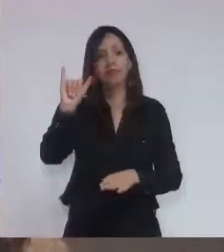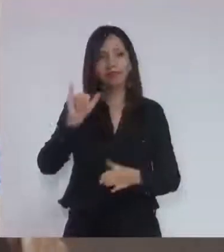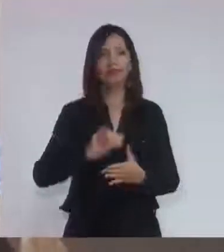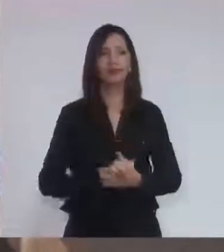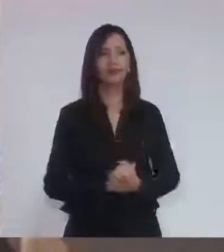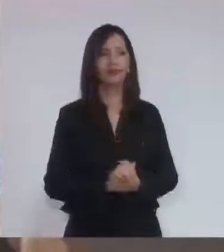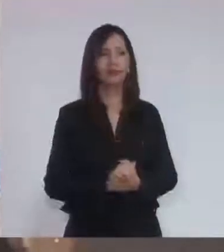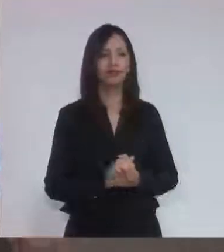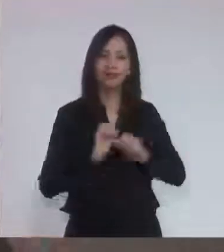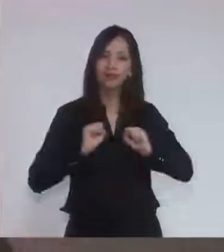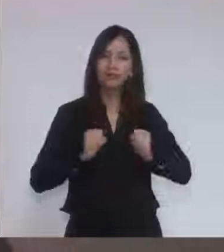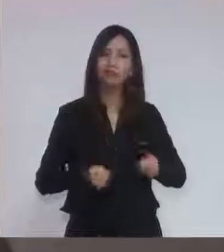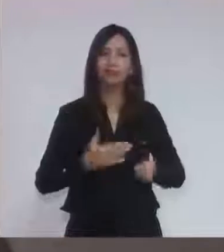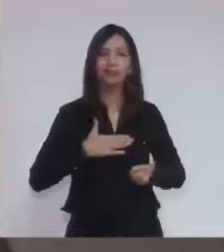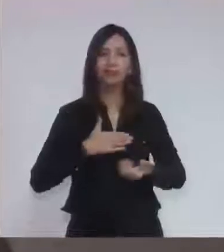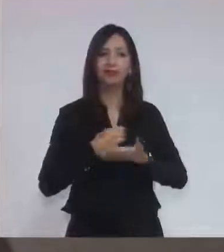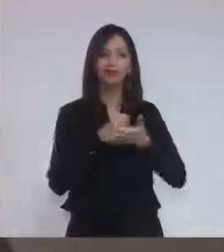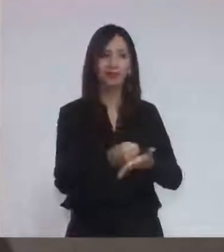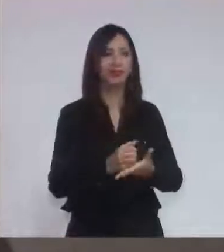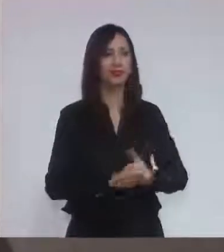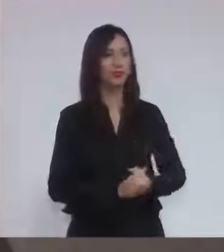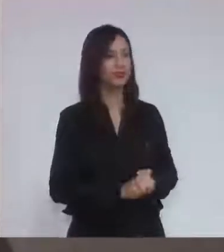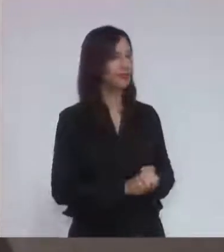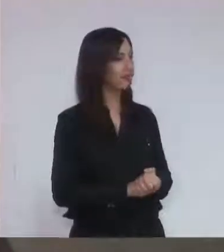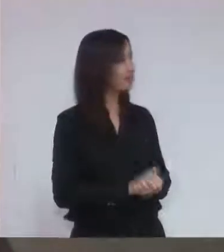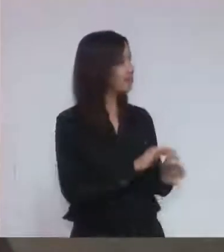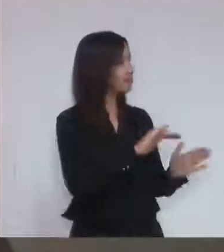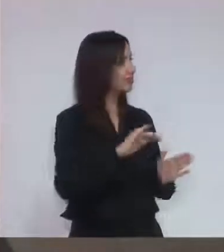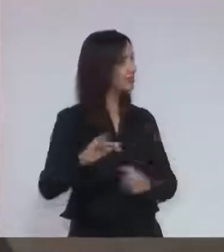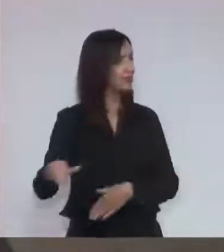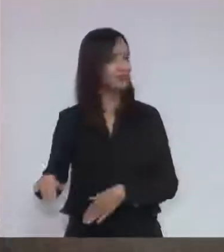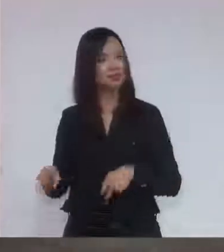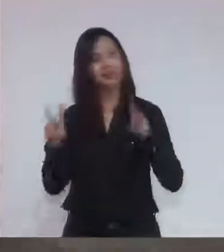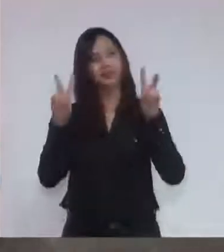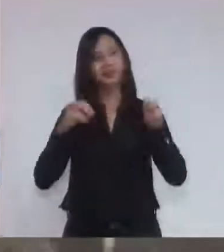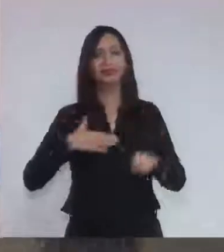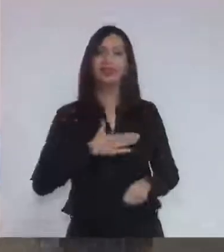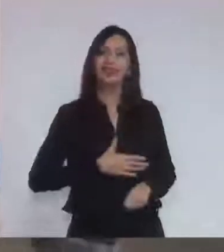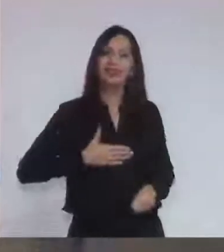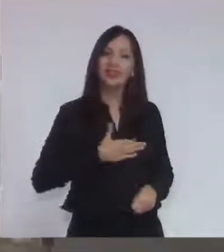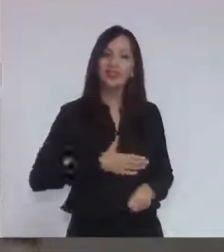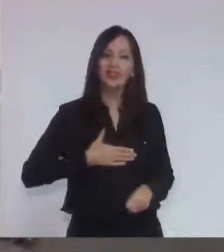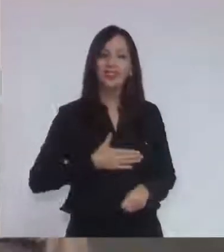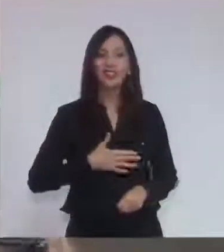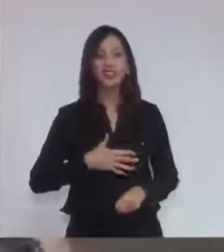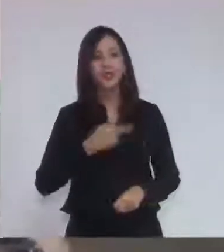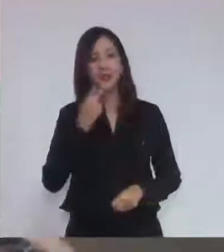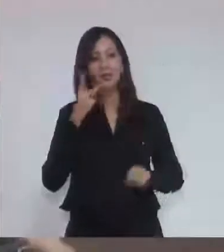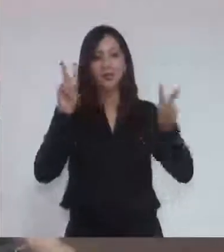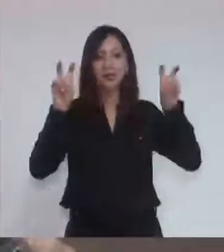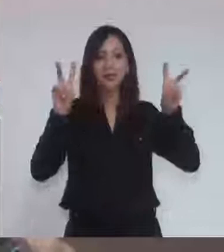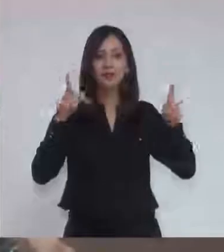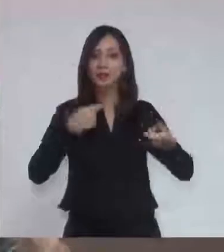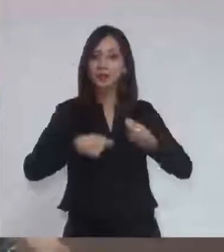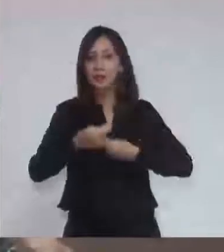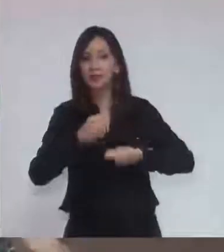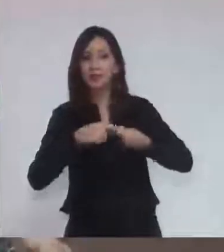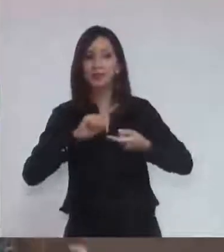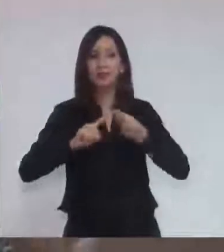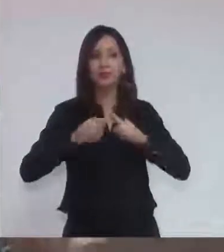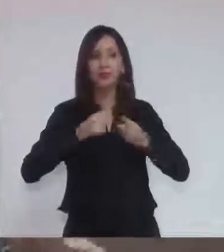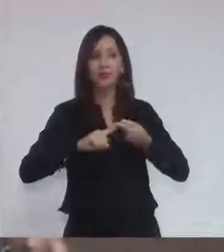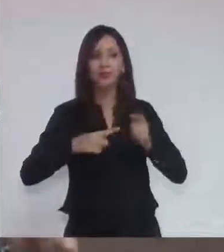reforço aí o meu apoio. Não é? Outro assunto que eu quero falar também, falar um pouquinho da questão da negociação